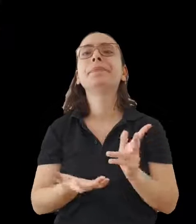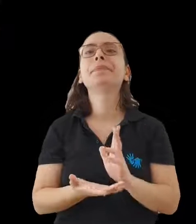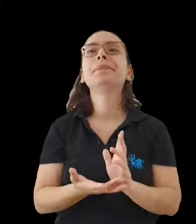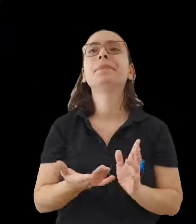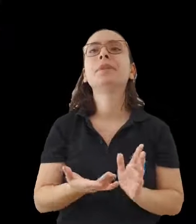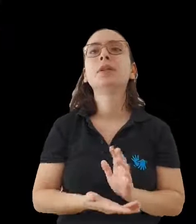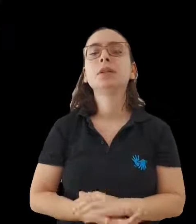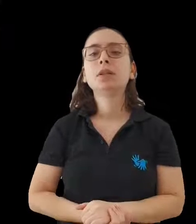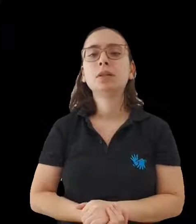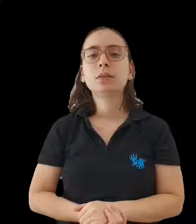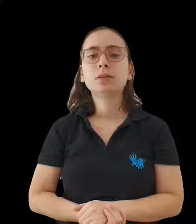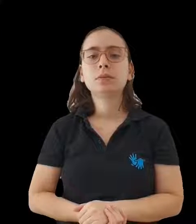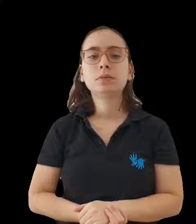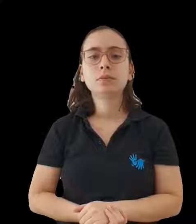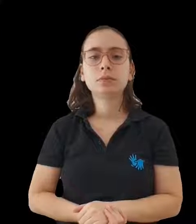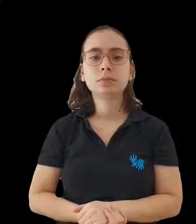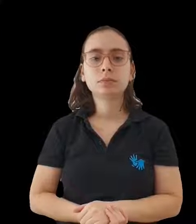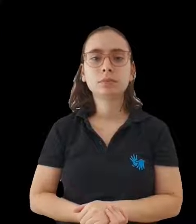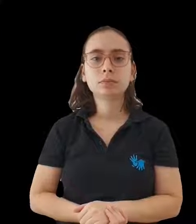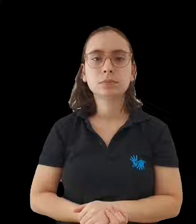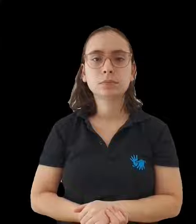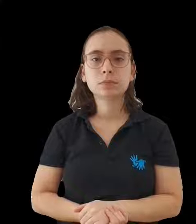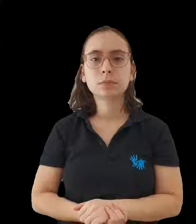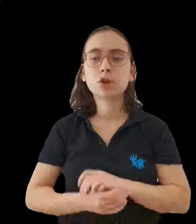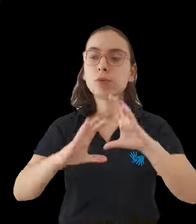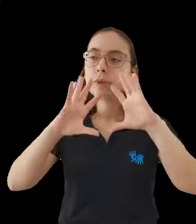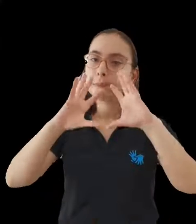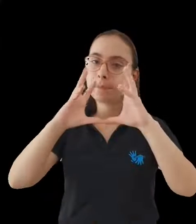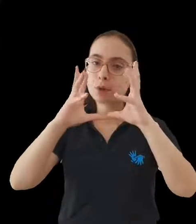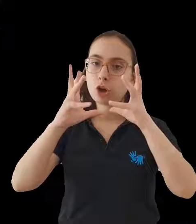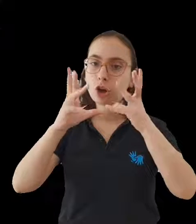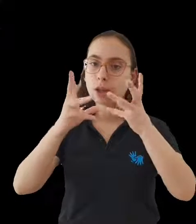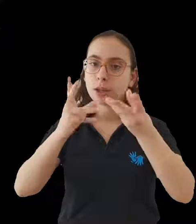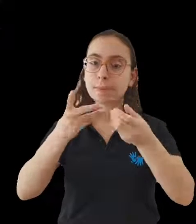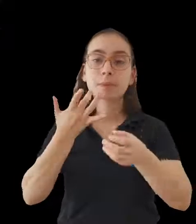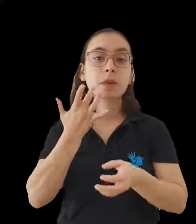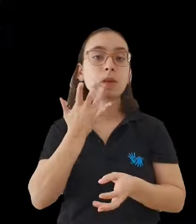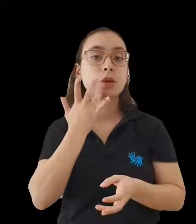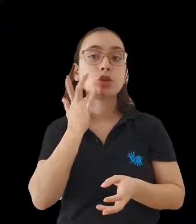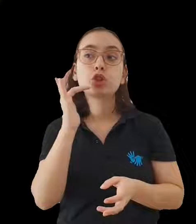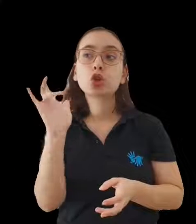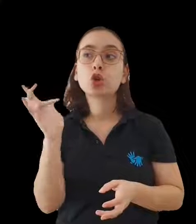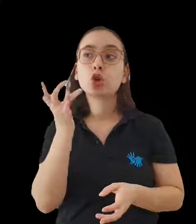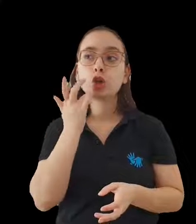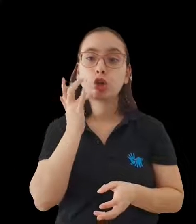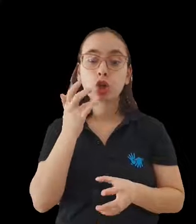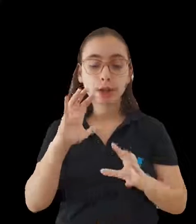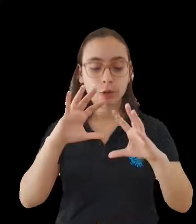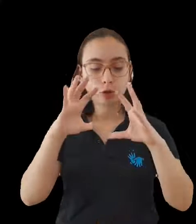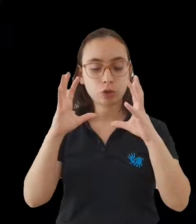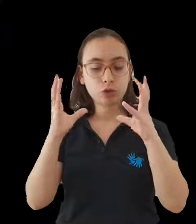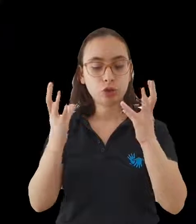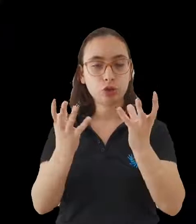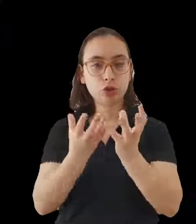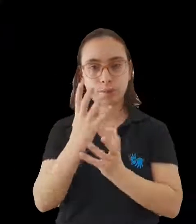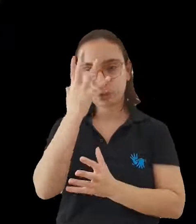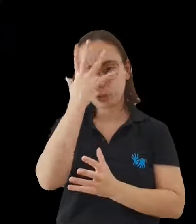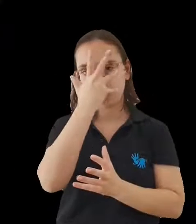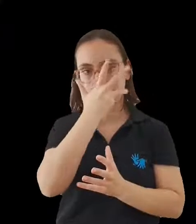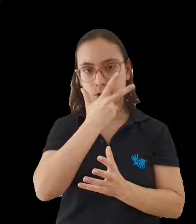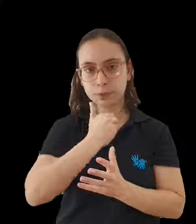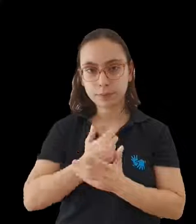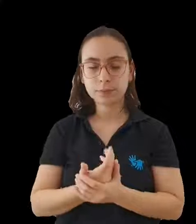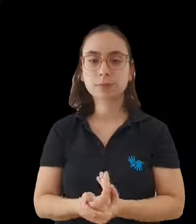não, ela pede uma bola dourada, uma bola de ouro, uma bola redondinha, bonitinha. E